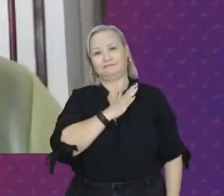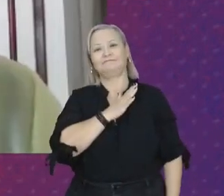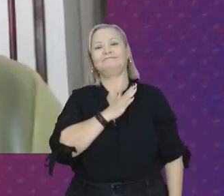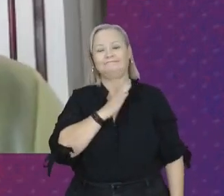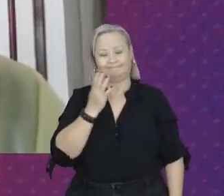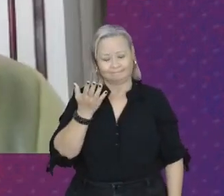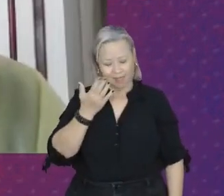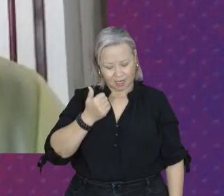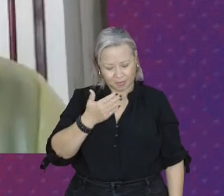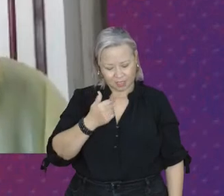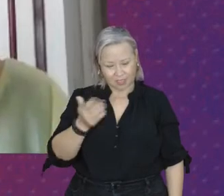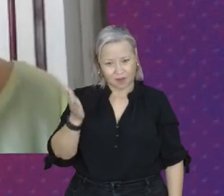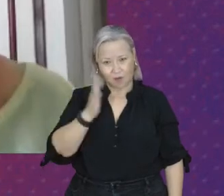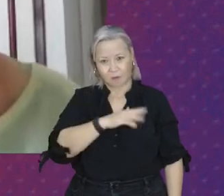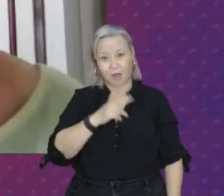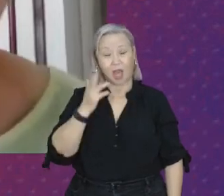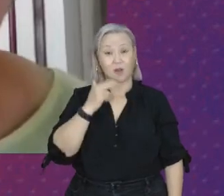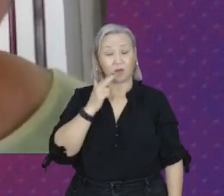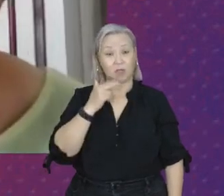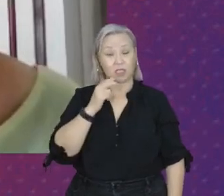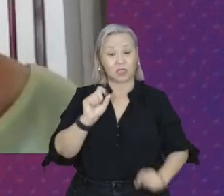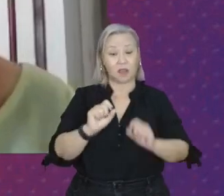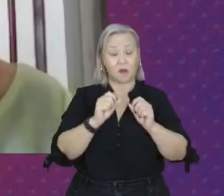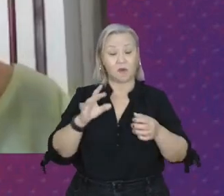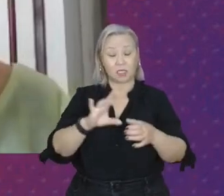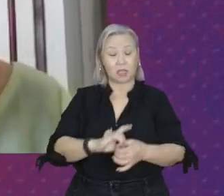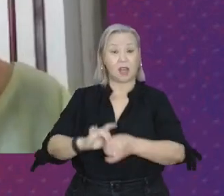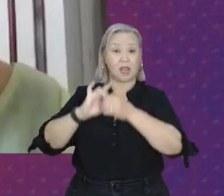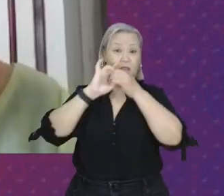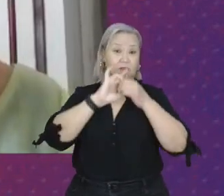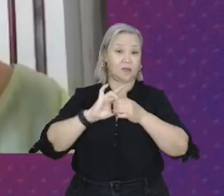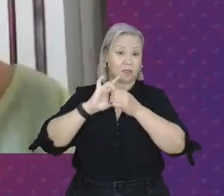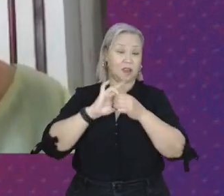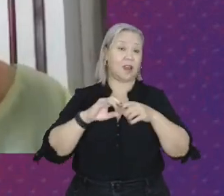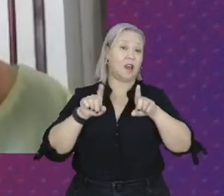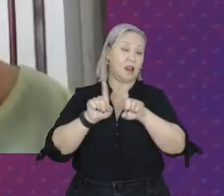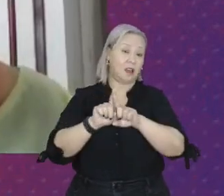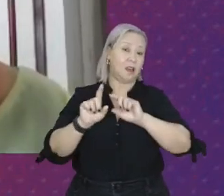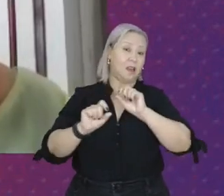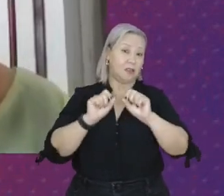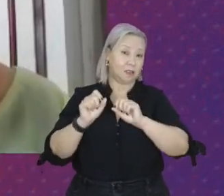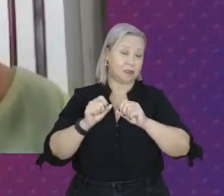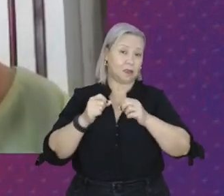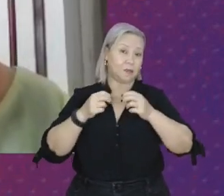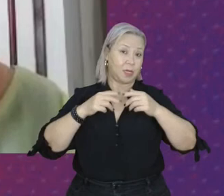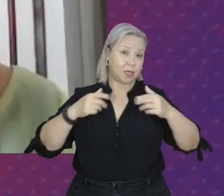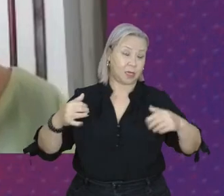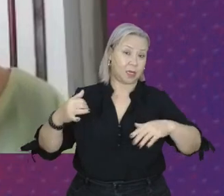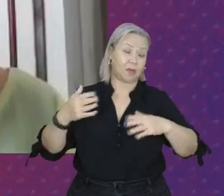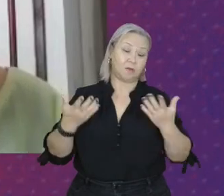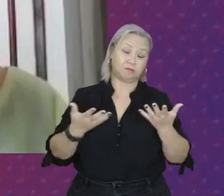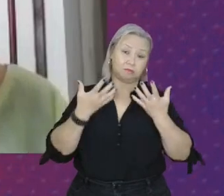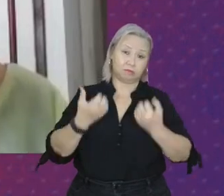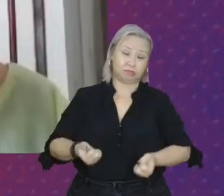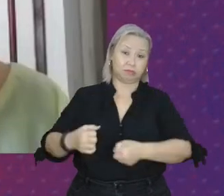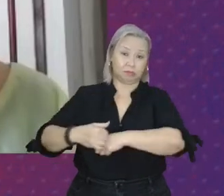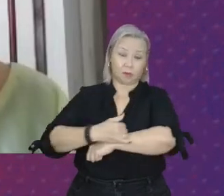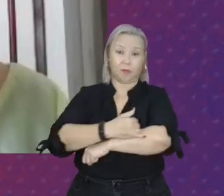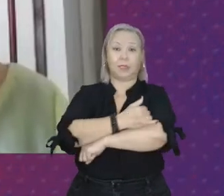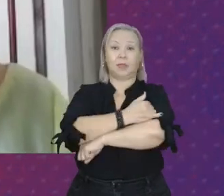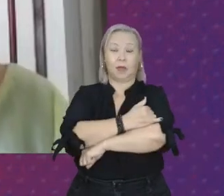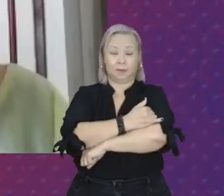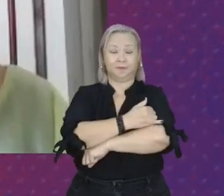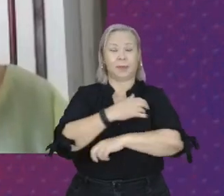da má nutrição, que está associado ao que eu acabo de explicar, com o aumento do peso e obesidade. Por isso